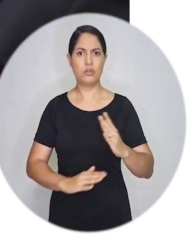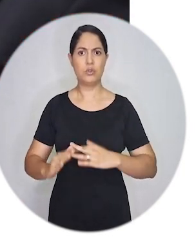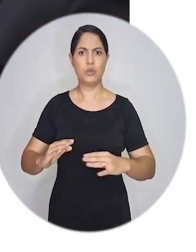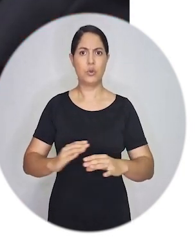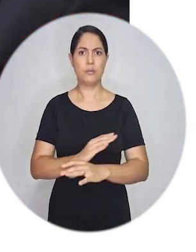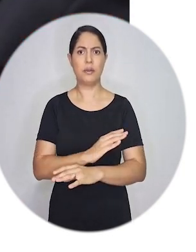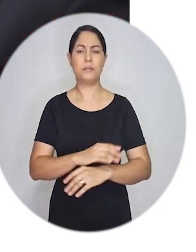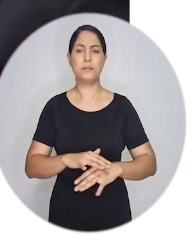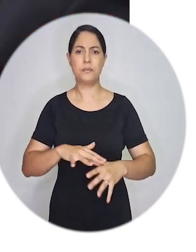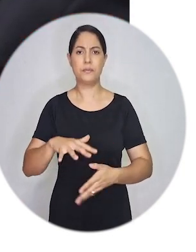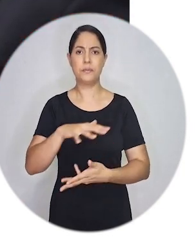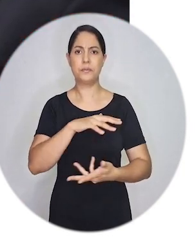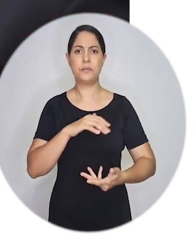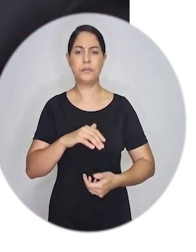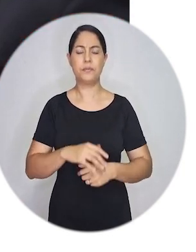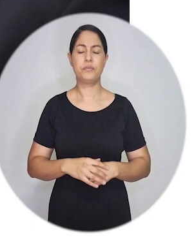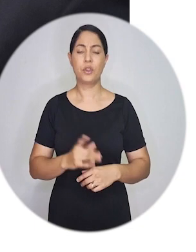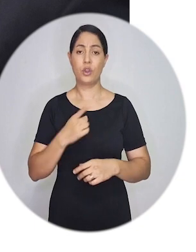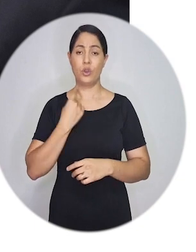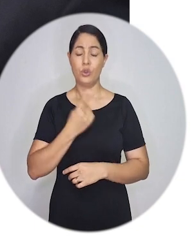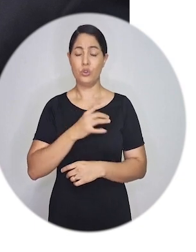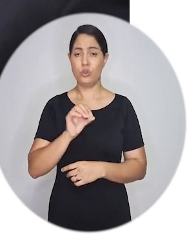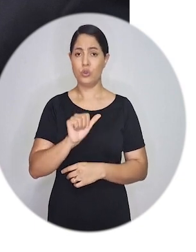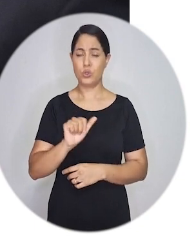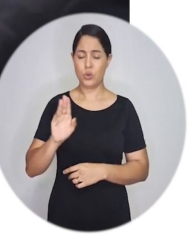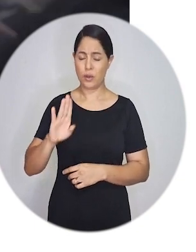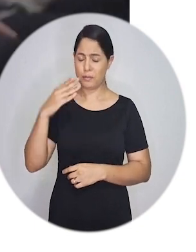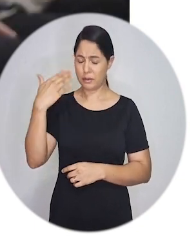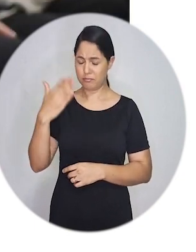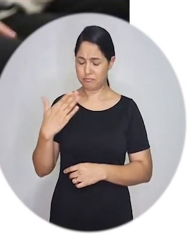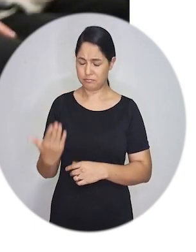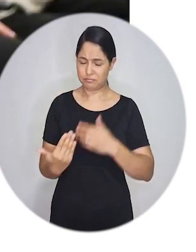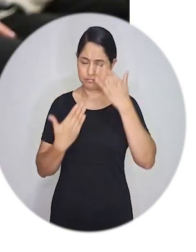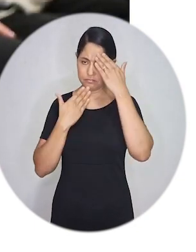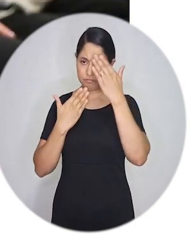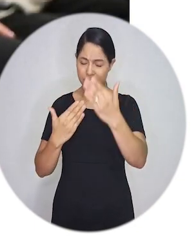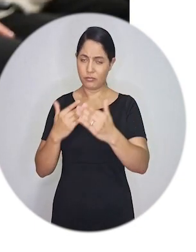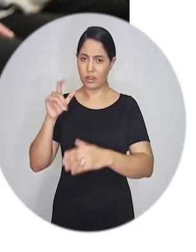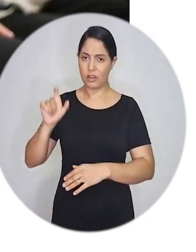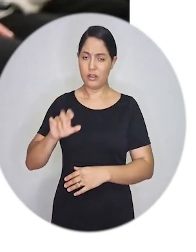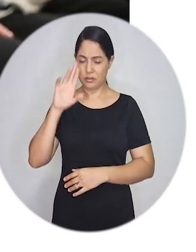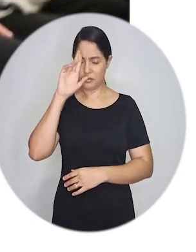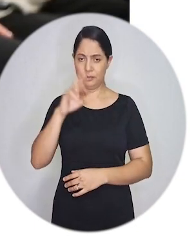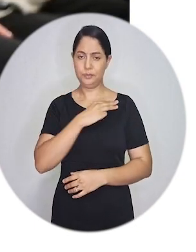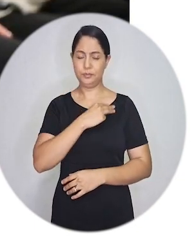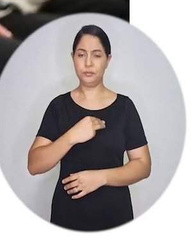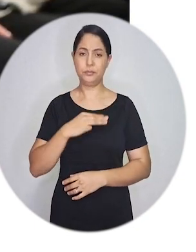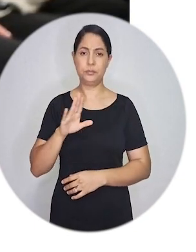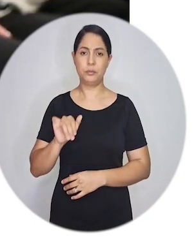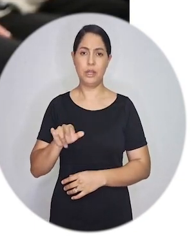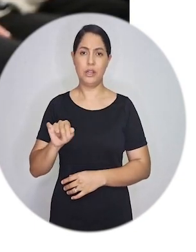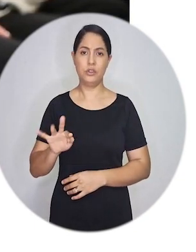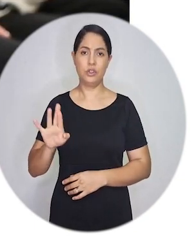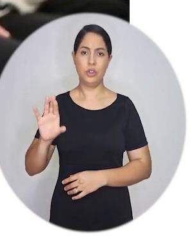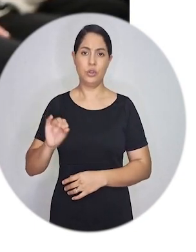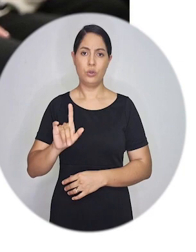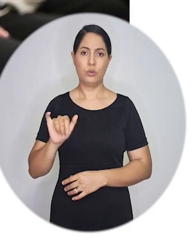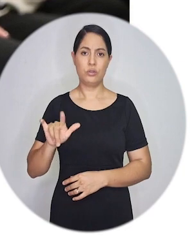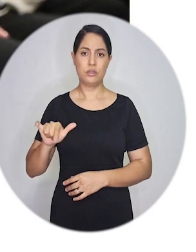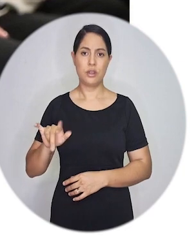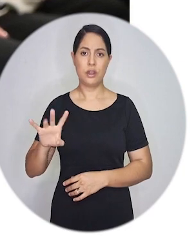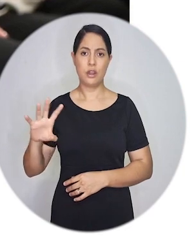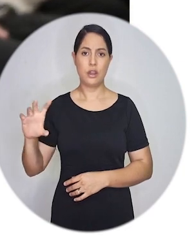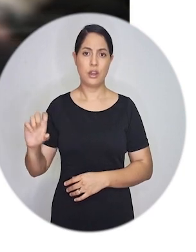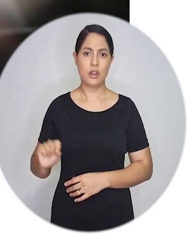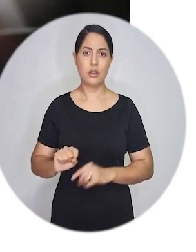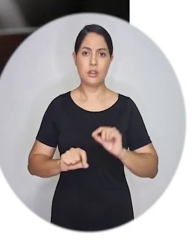e universal. A Ordem dos Advogados do Brasil reconhece e agradece ao senhor ministro Benedito Gonçalves